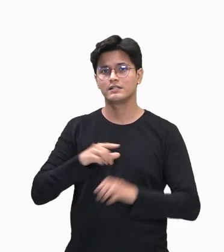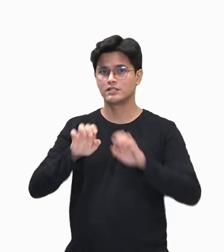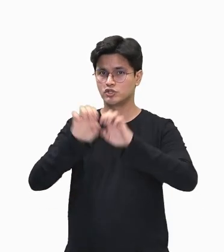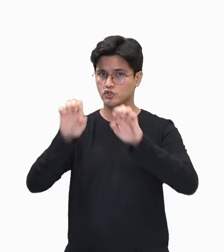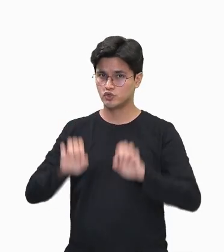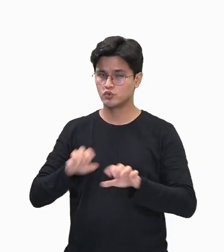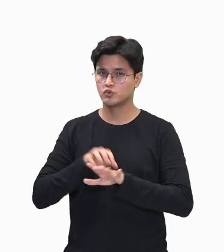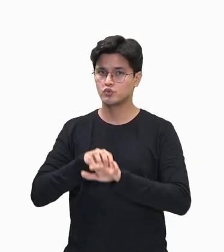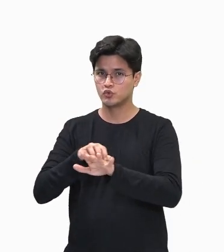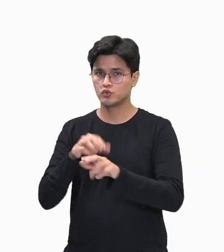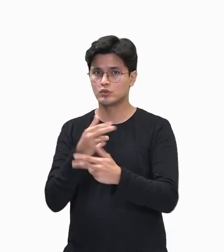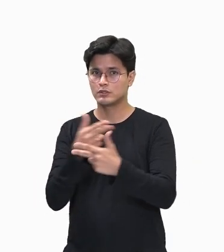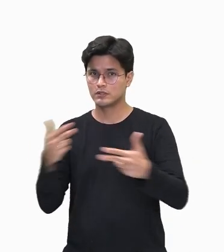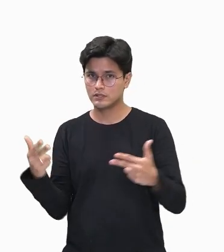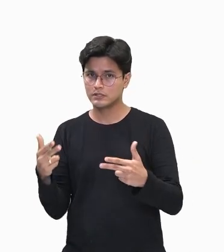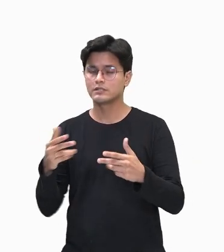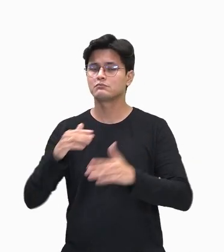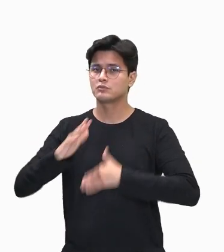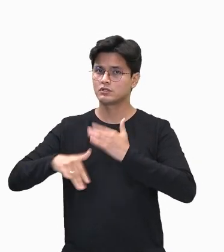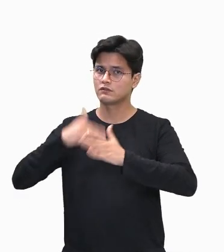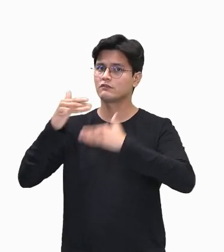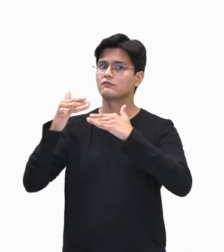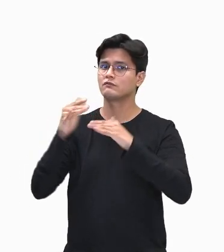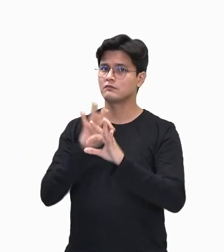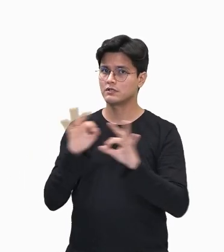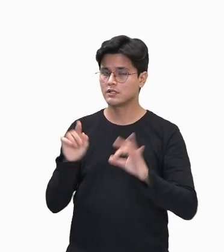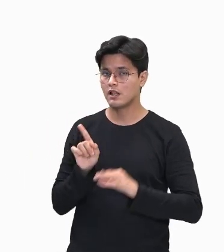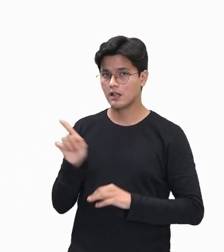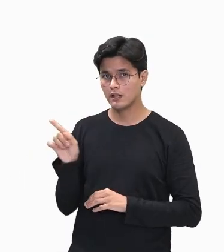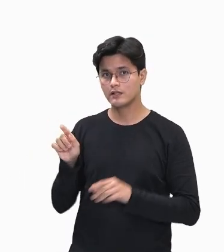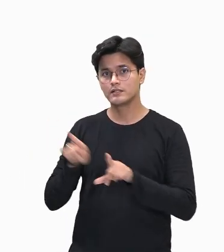Paulo. Nós temos aí